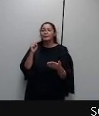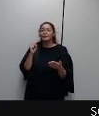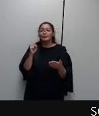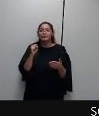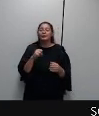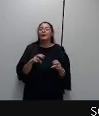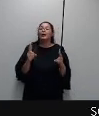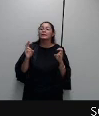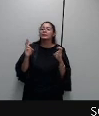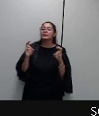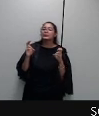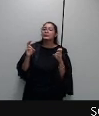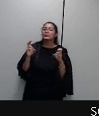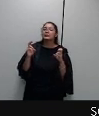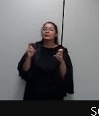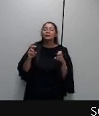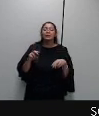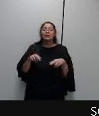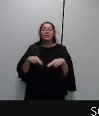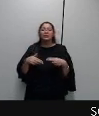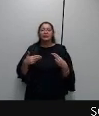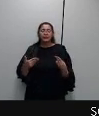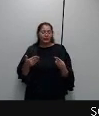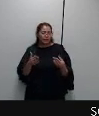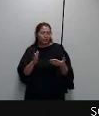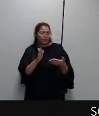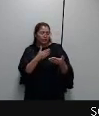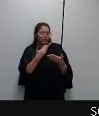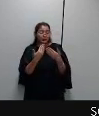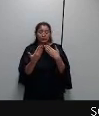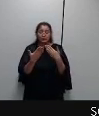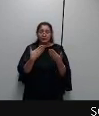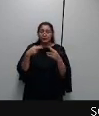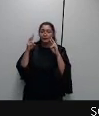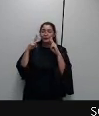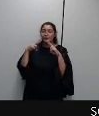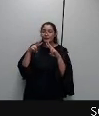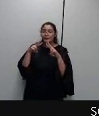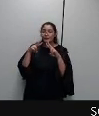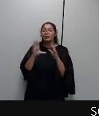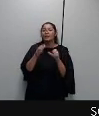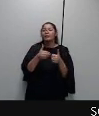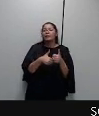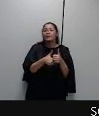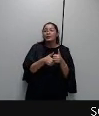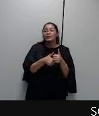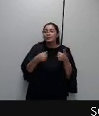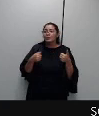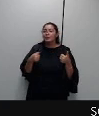"em caso descaracterizado aplicação do artigo 135 do CTN e da súmula